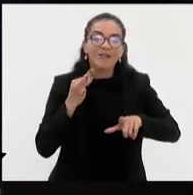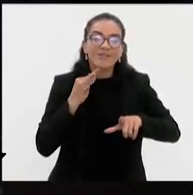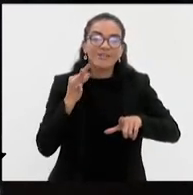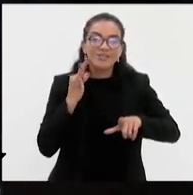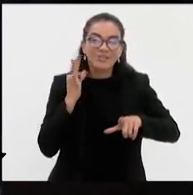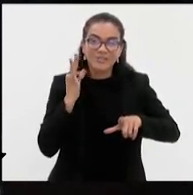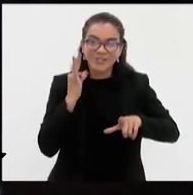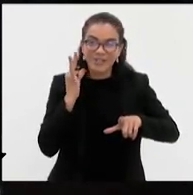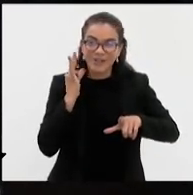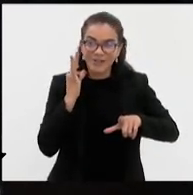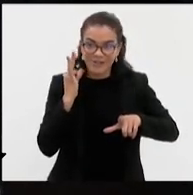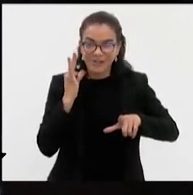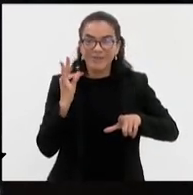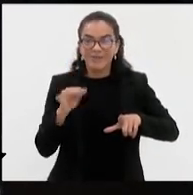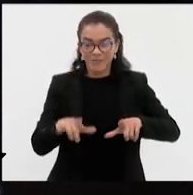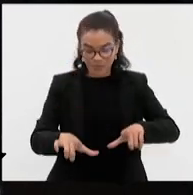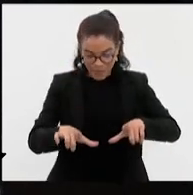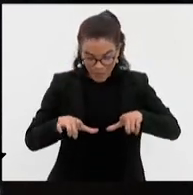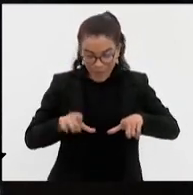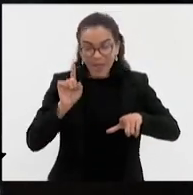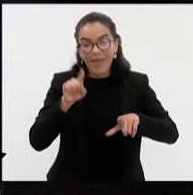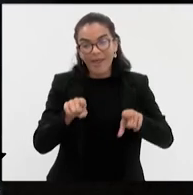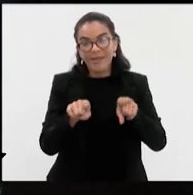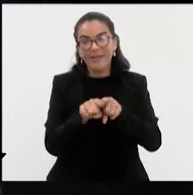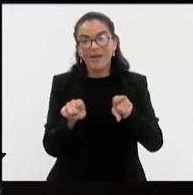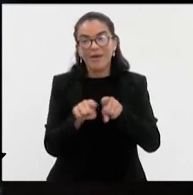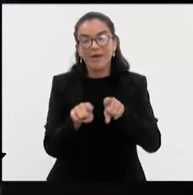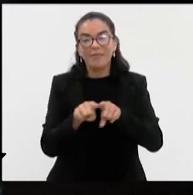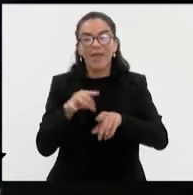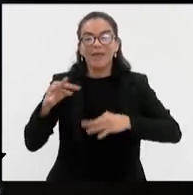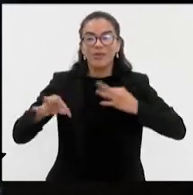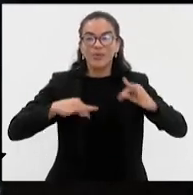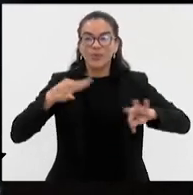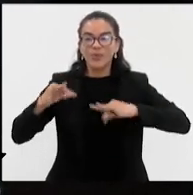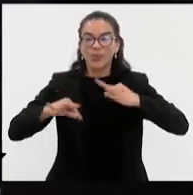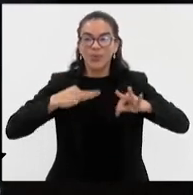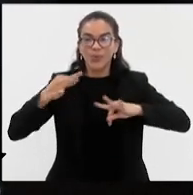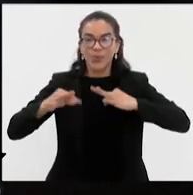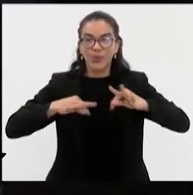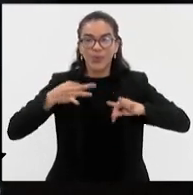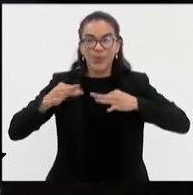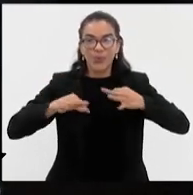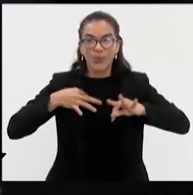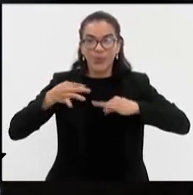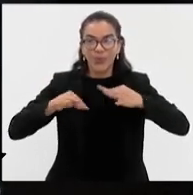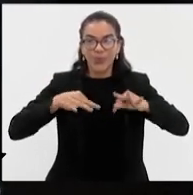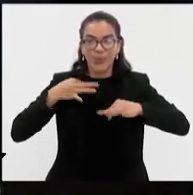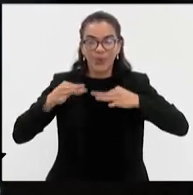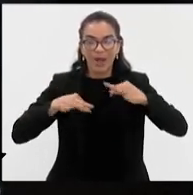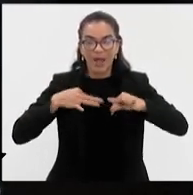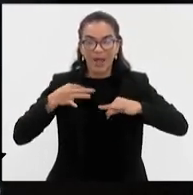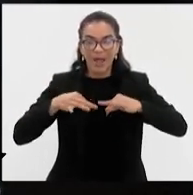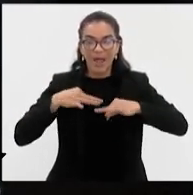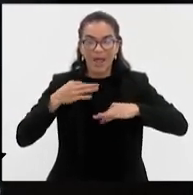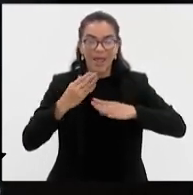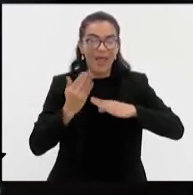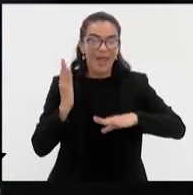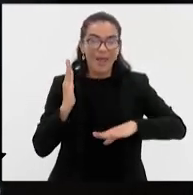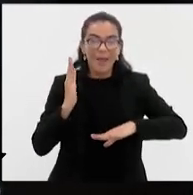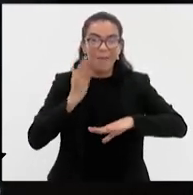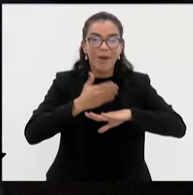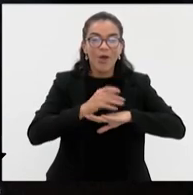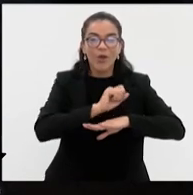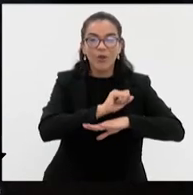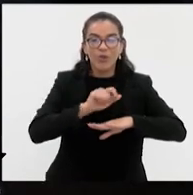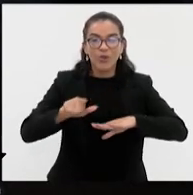testosterona, ela também é o hormônio da libido. E a libido é maior do que a questão